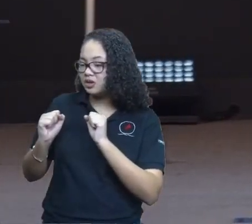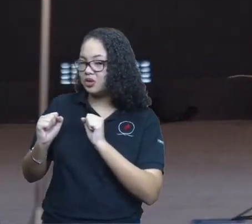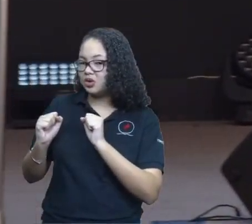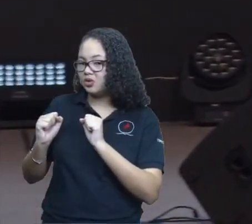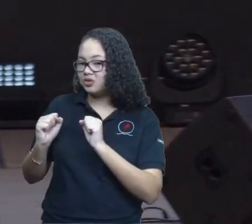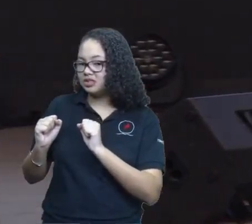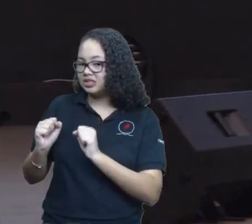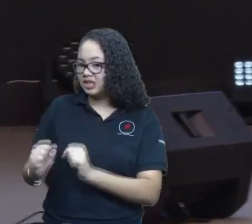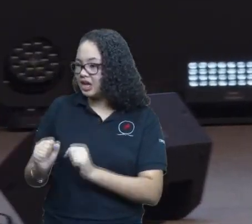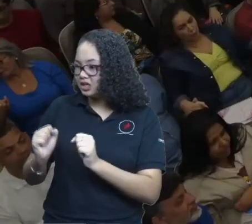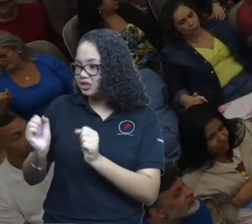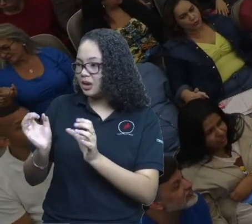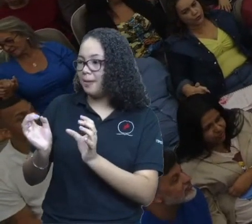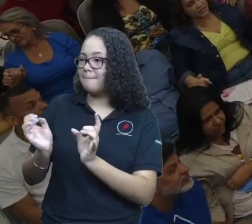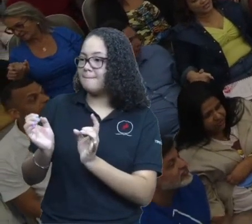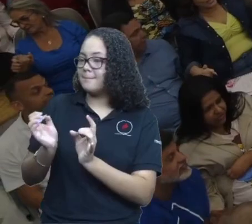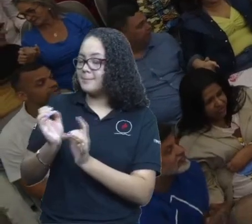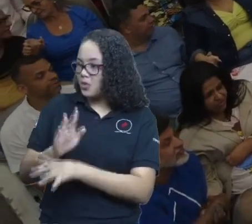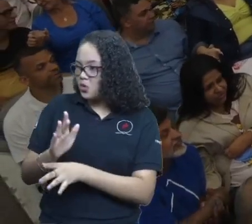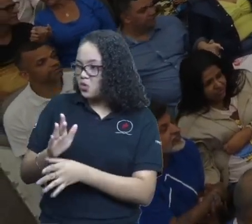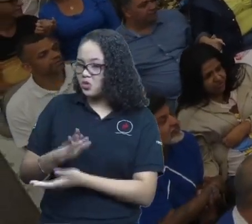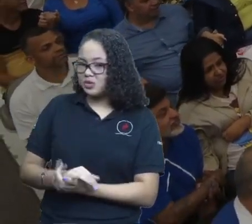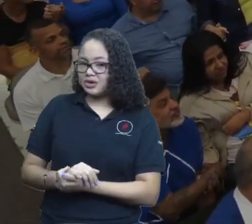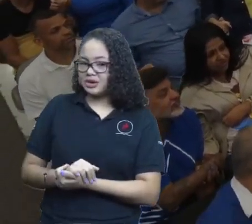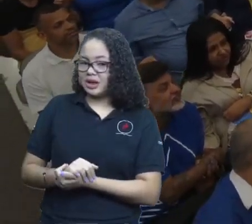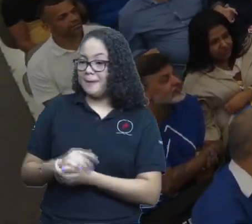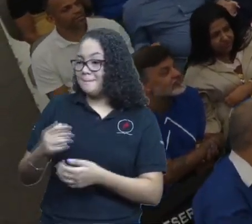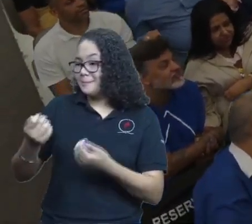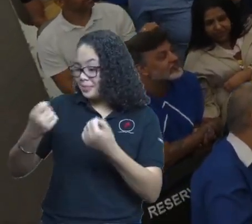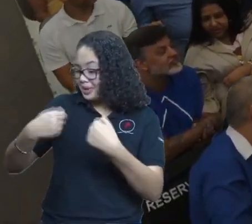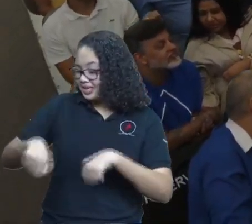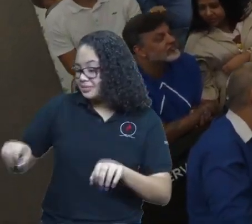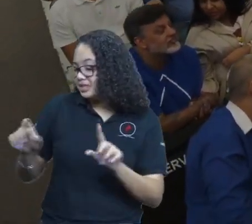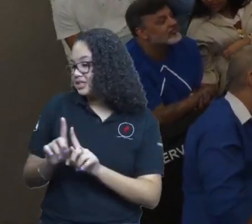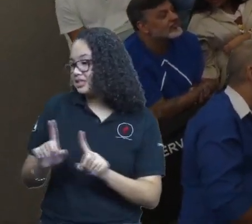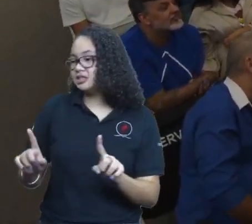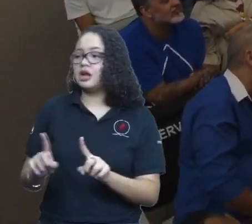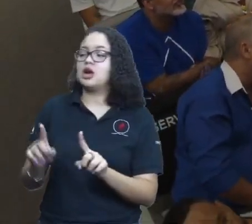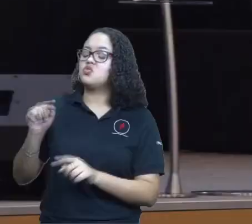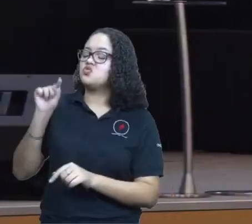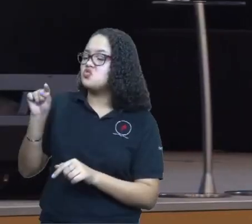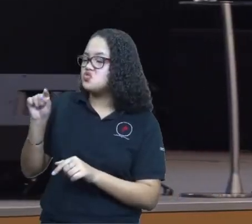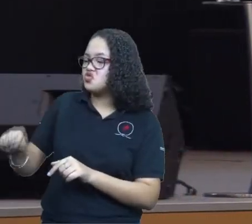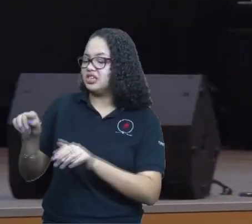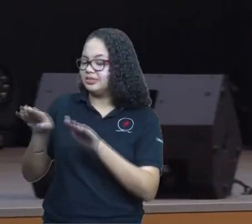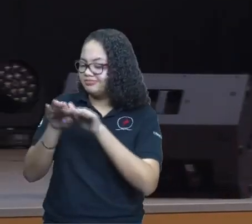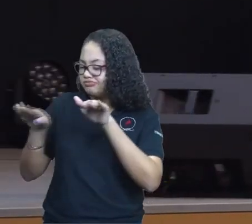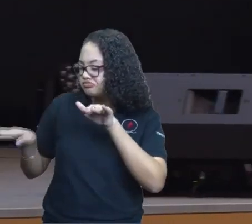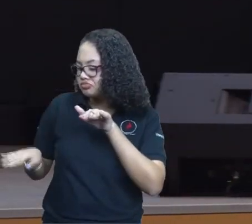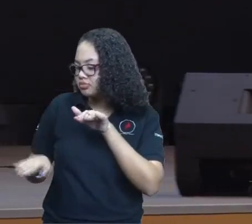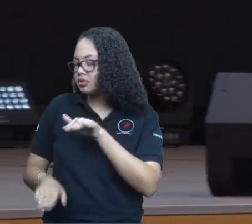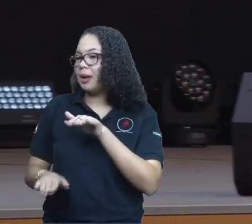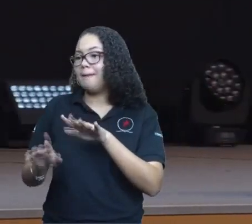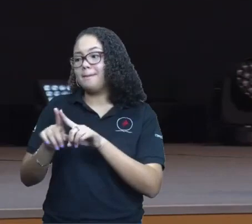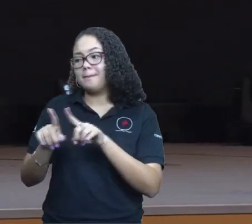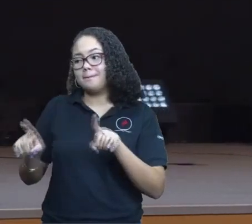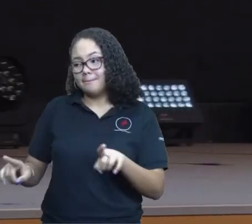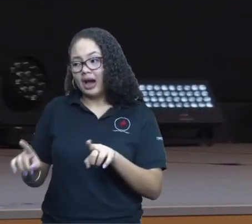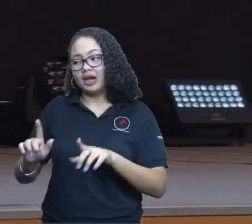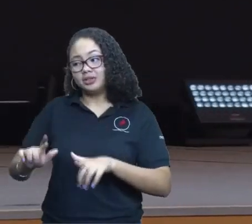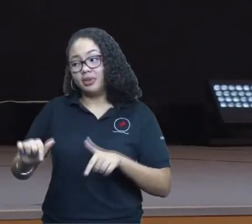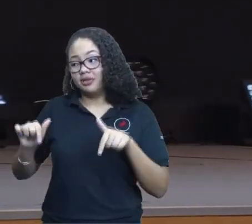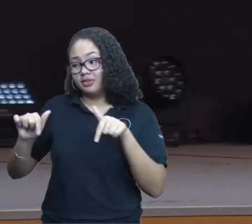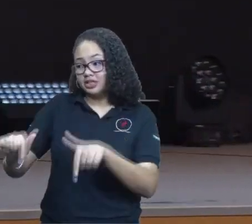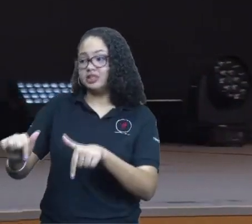o suficiente para não precisar que você desça Mas para